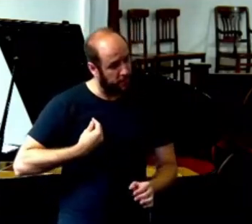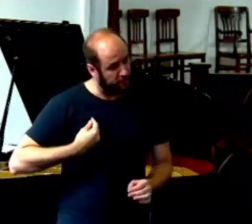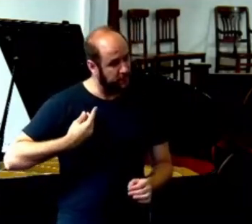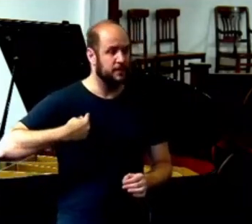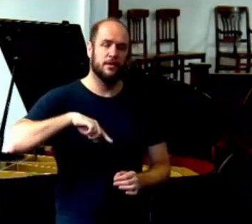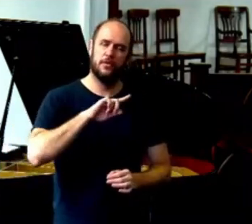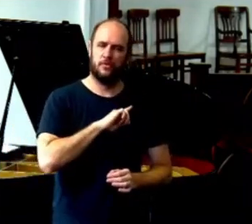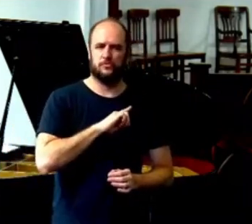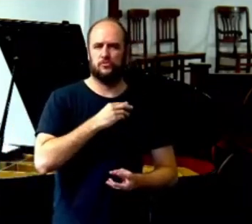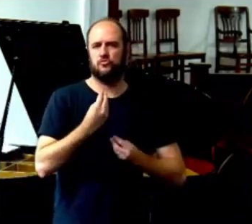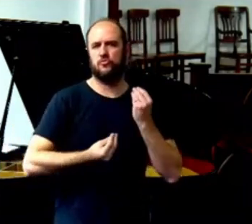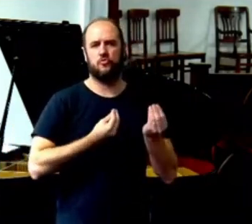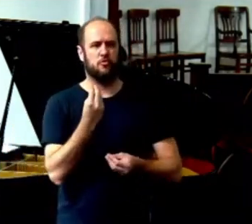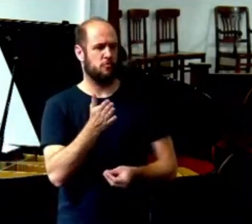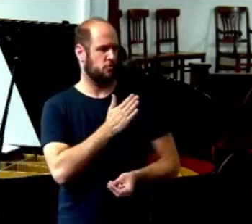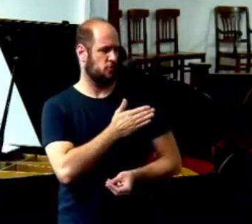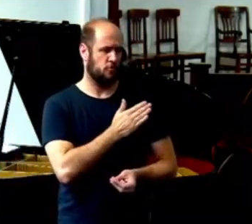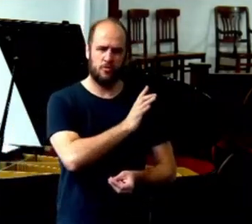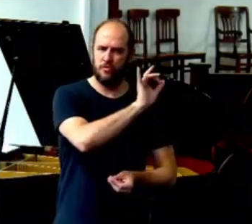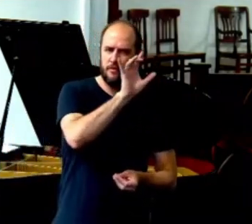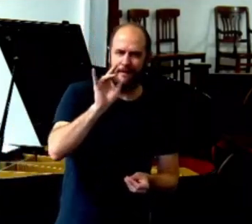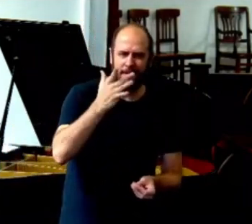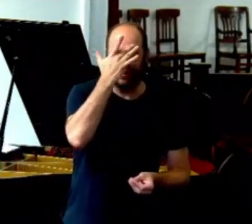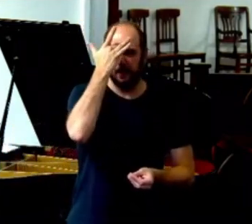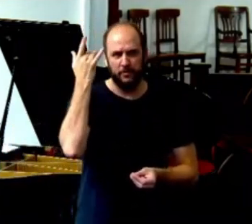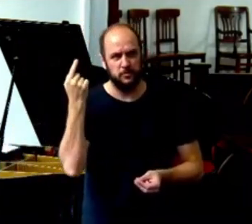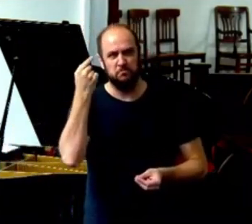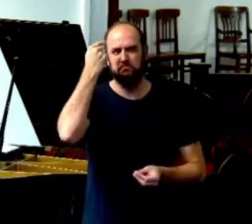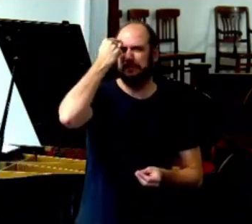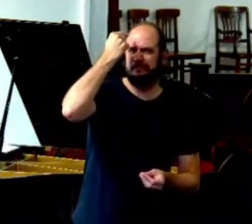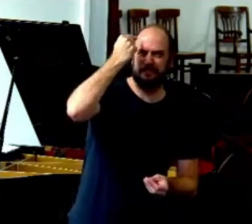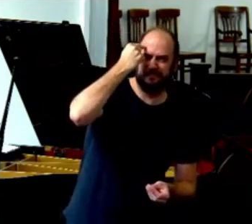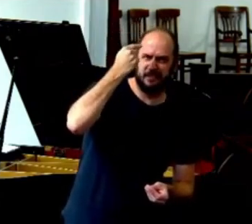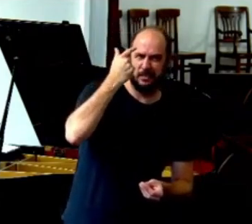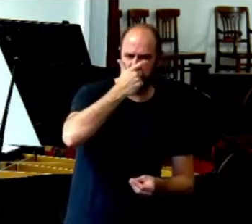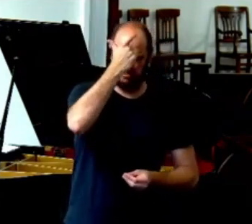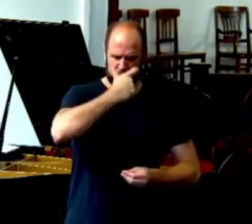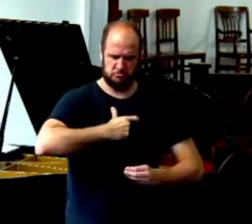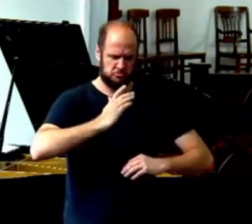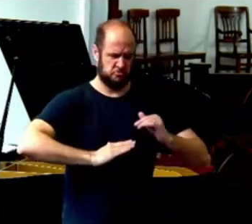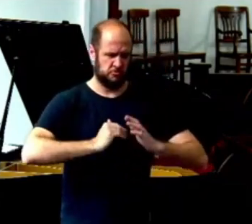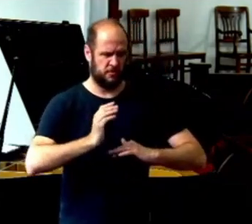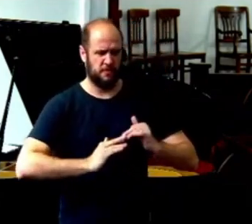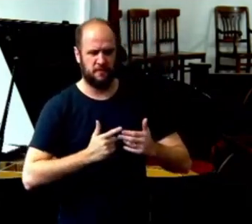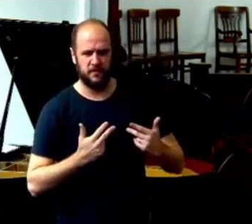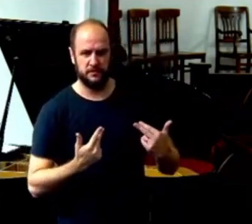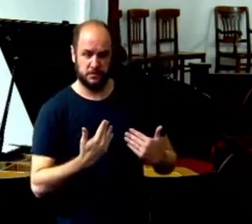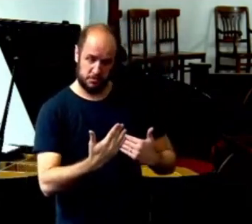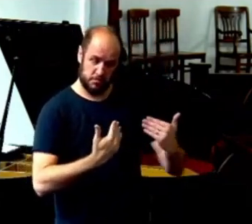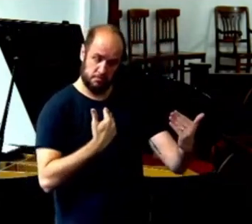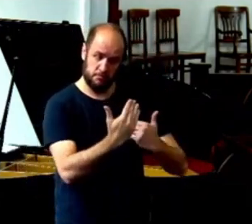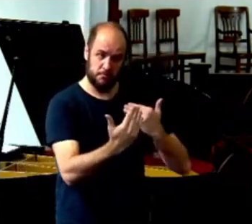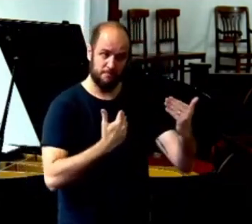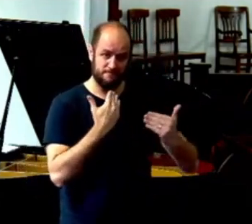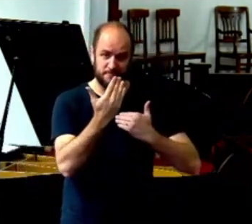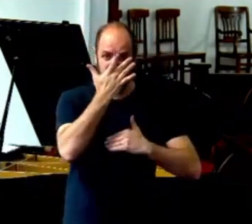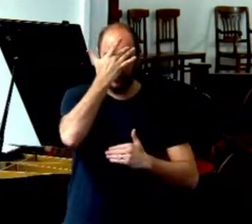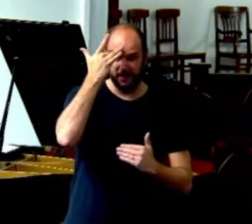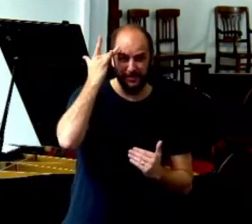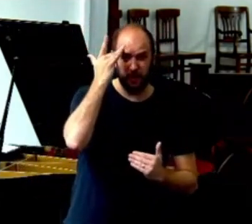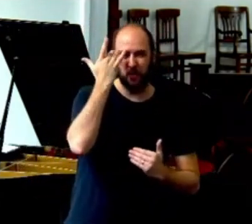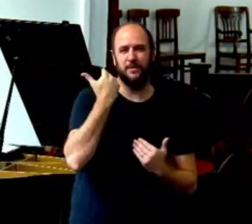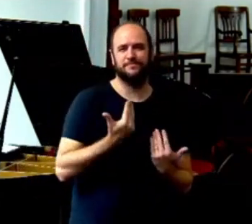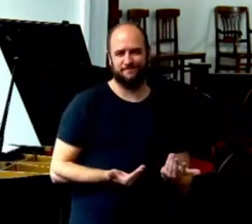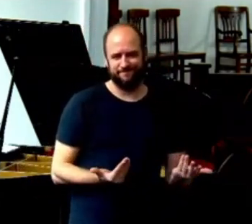nossos corações se expressam, tanto em pensamentos quanto em atitudes, com relação ao próximo. Por